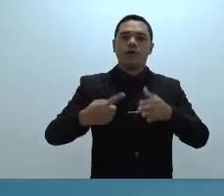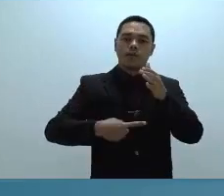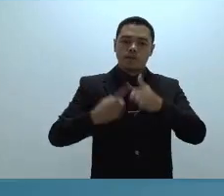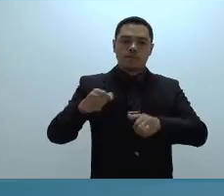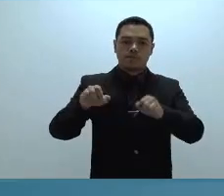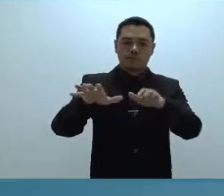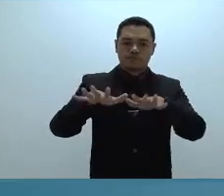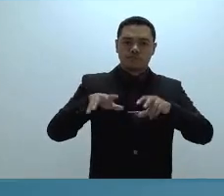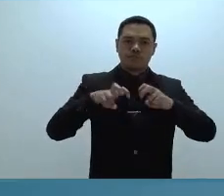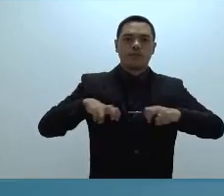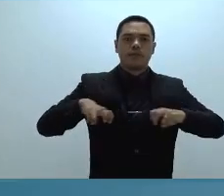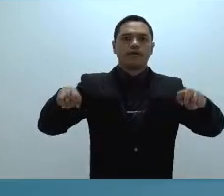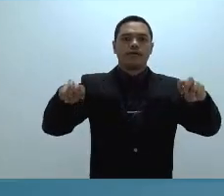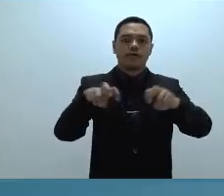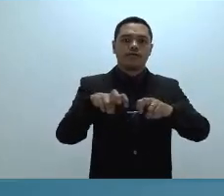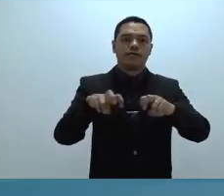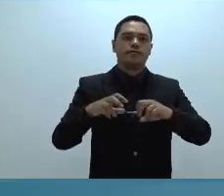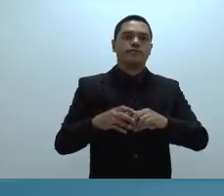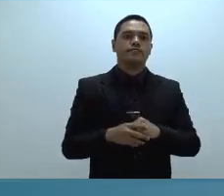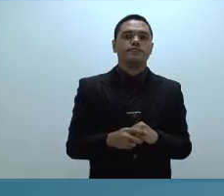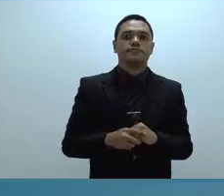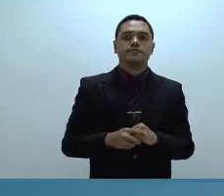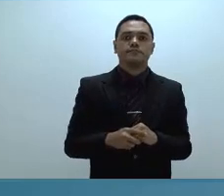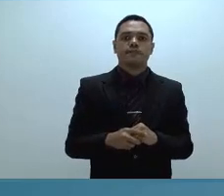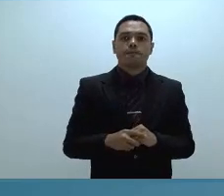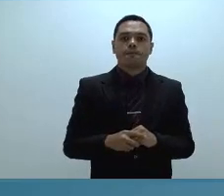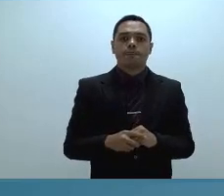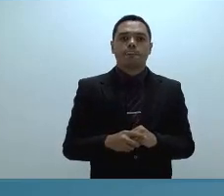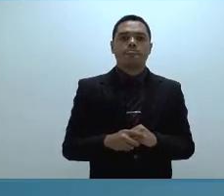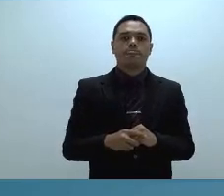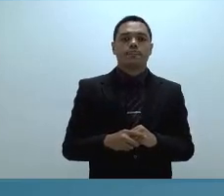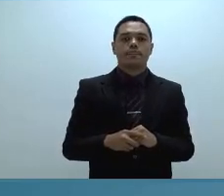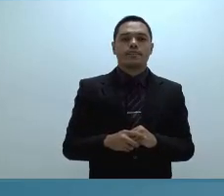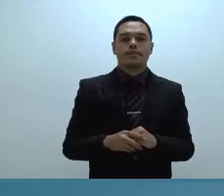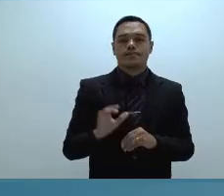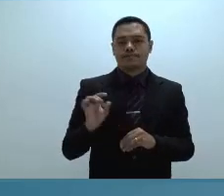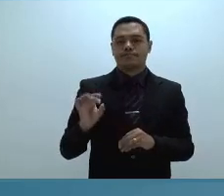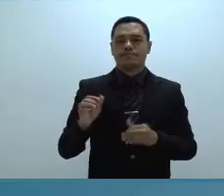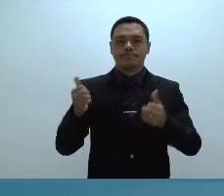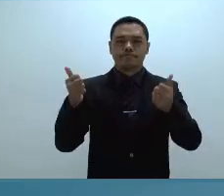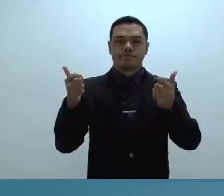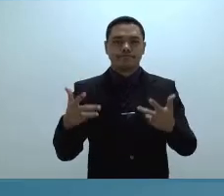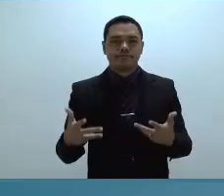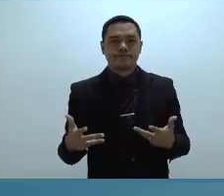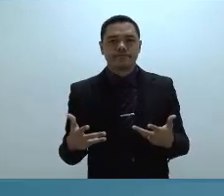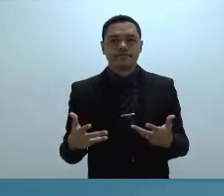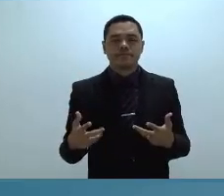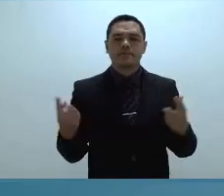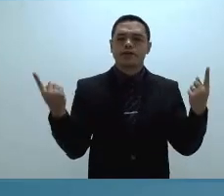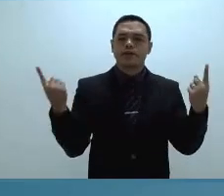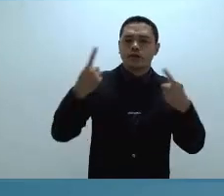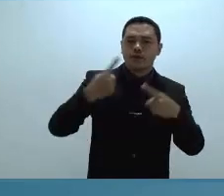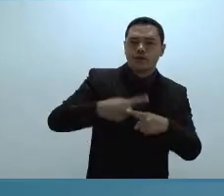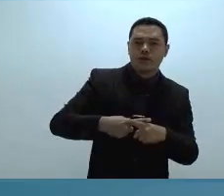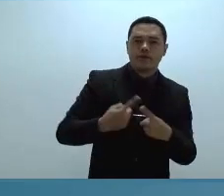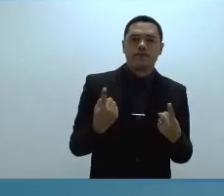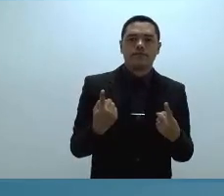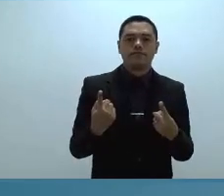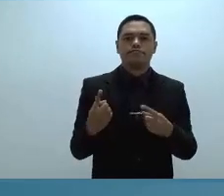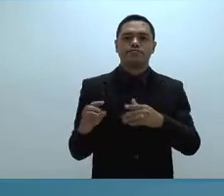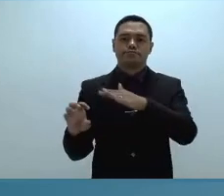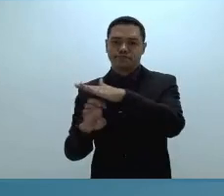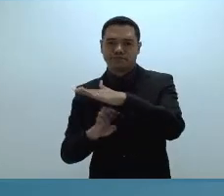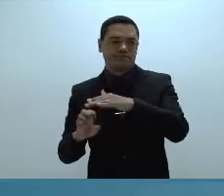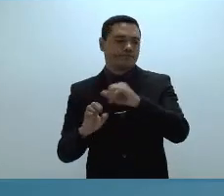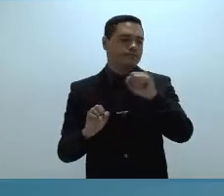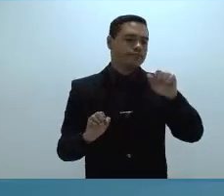Corte. Aí, só na parte que interessa, cito: conflito negativo de competência, reenquadramento tarifário e concessionária de